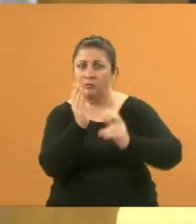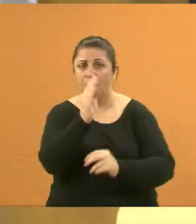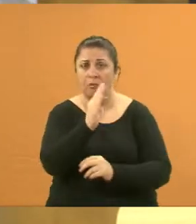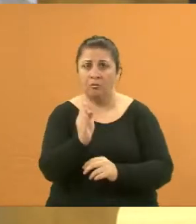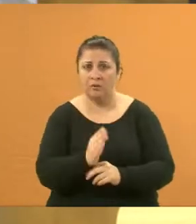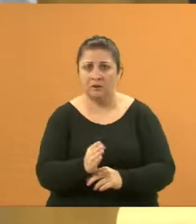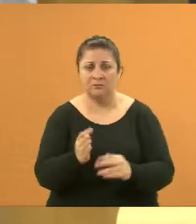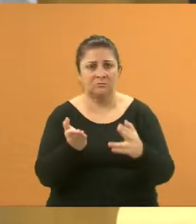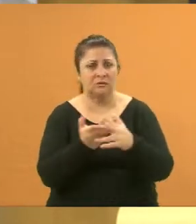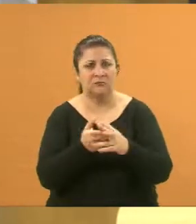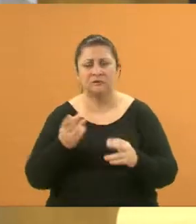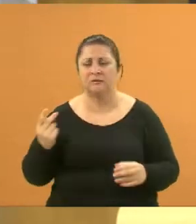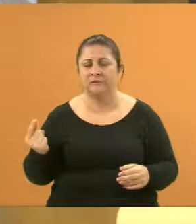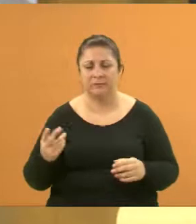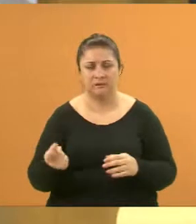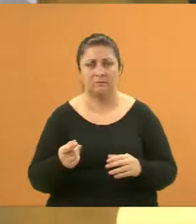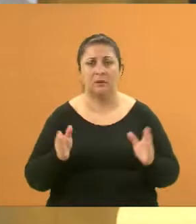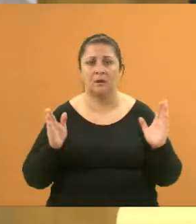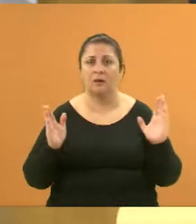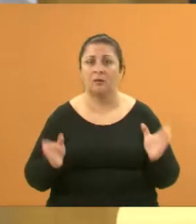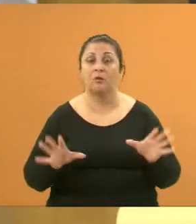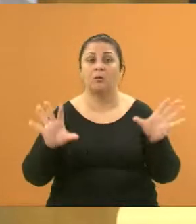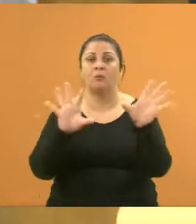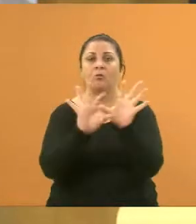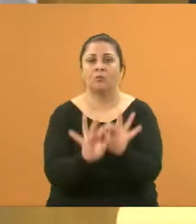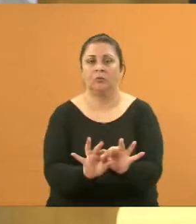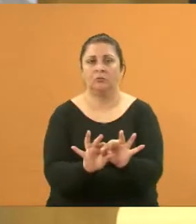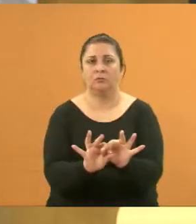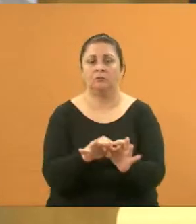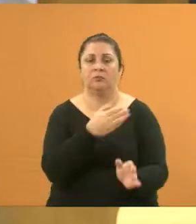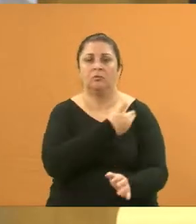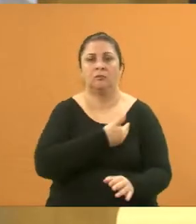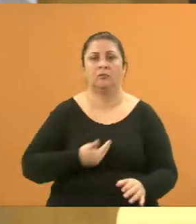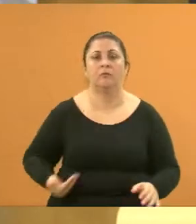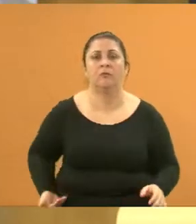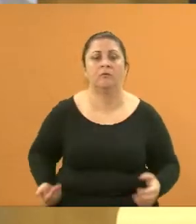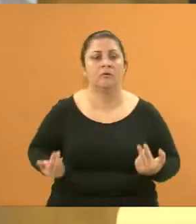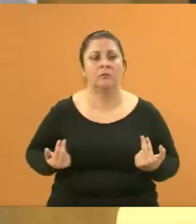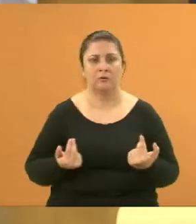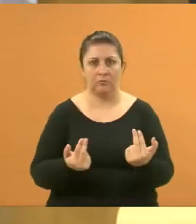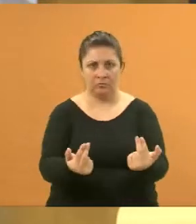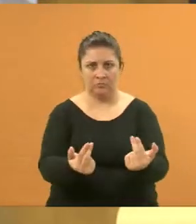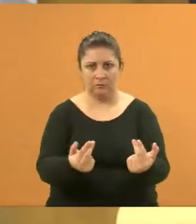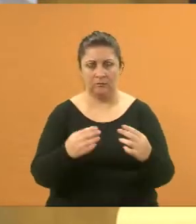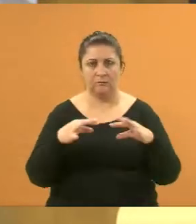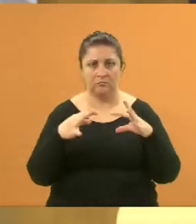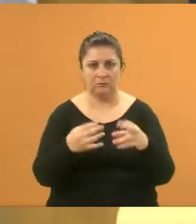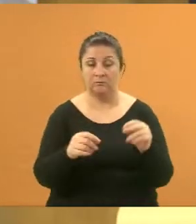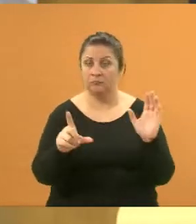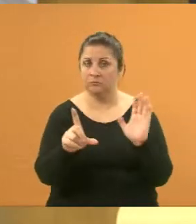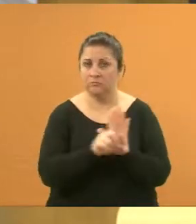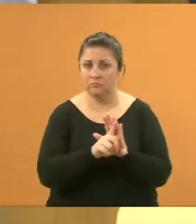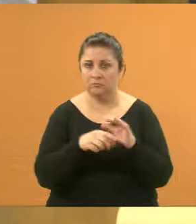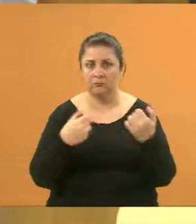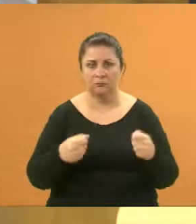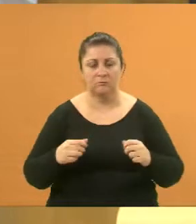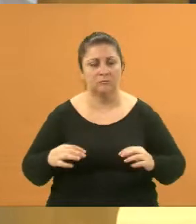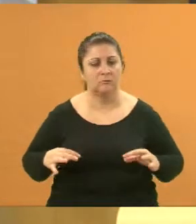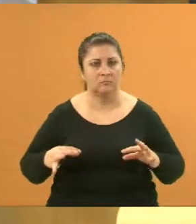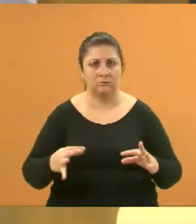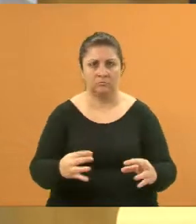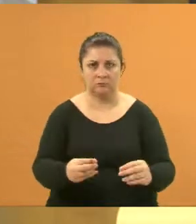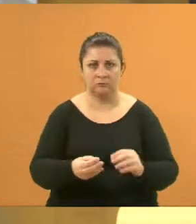por muito tempo. Está na hora da gente pregar a união. O governo tem que ser para todos. A lei tem que ser para